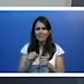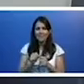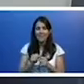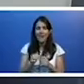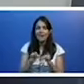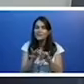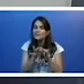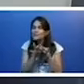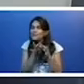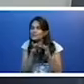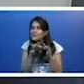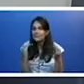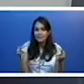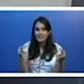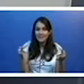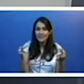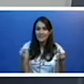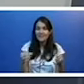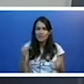Simples.